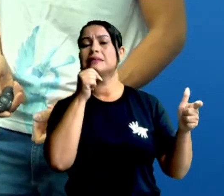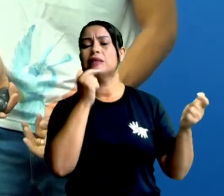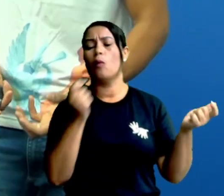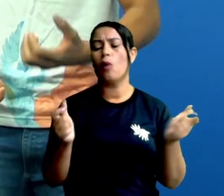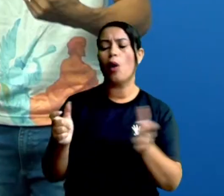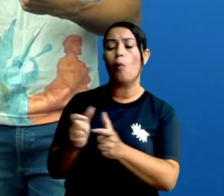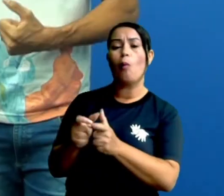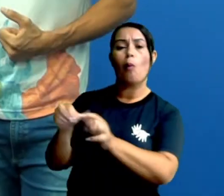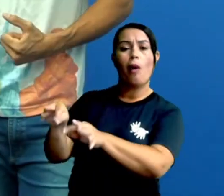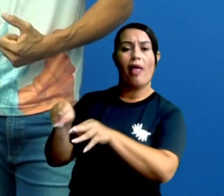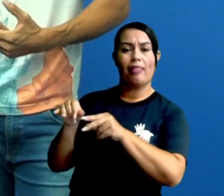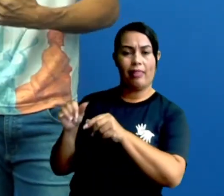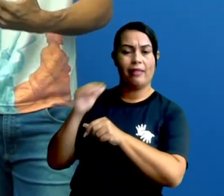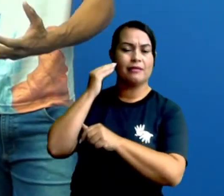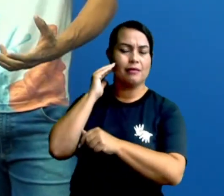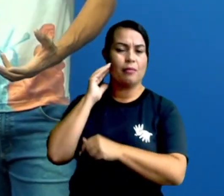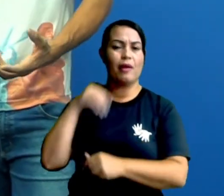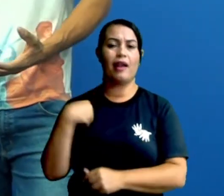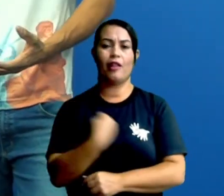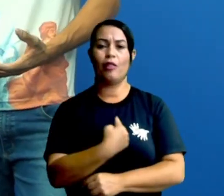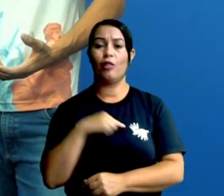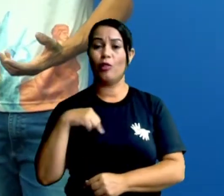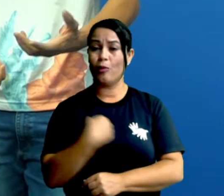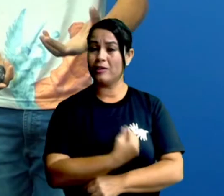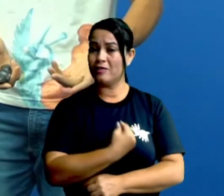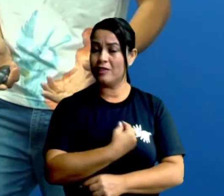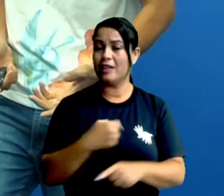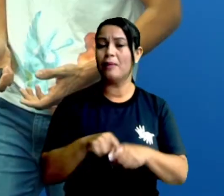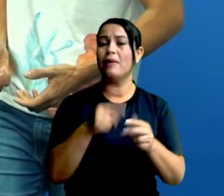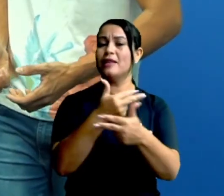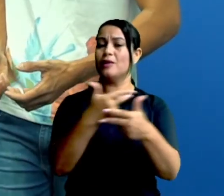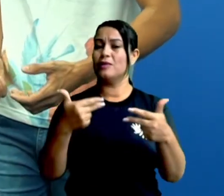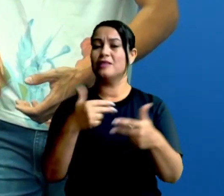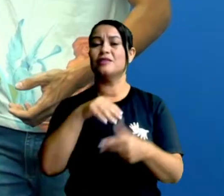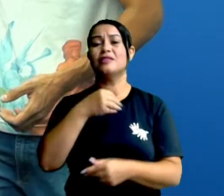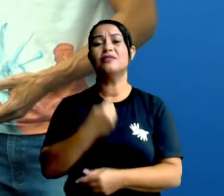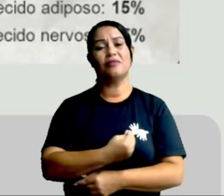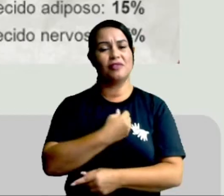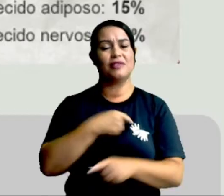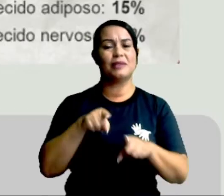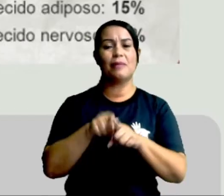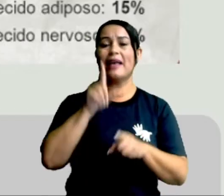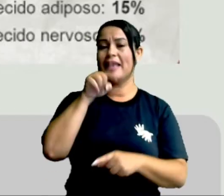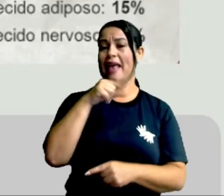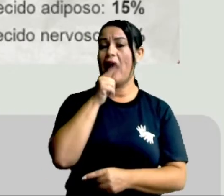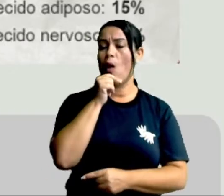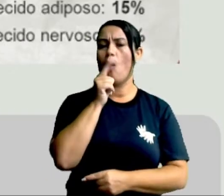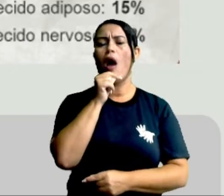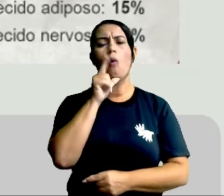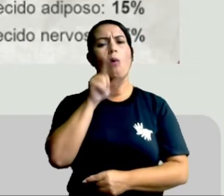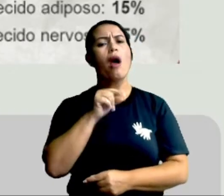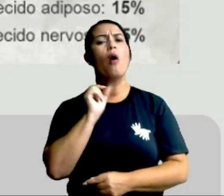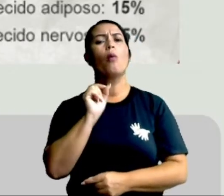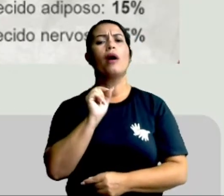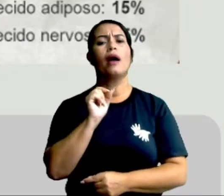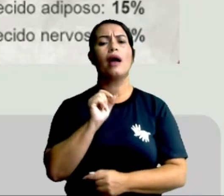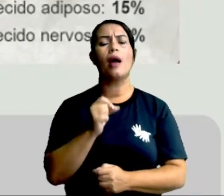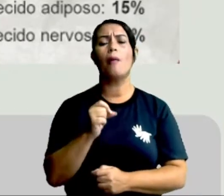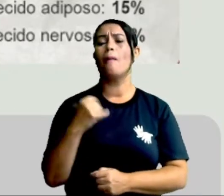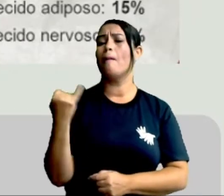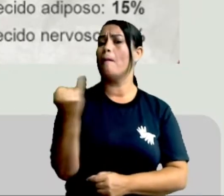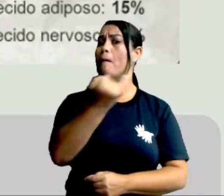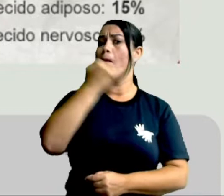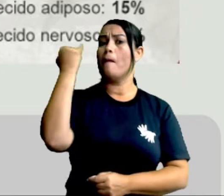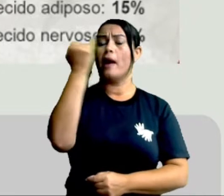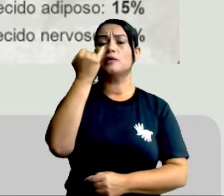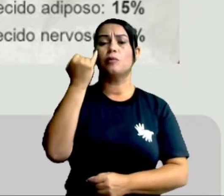tão importante para a nossa vida e para a vida de todos os seres vivos, que é a água, tá certo? A água é um dos componentes mais